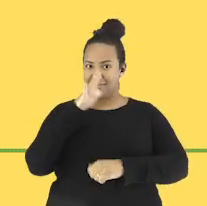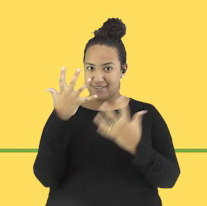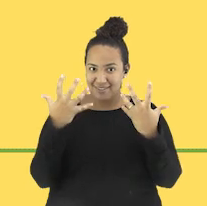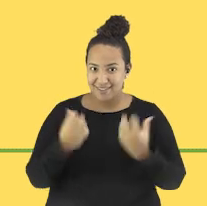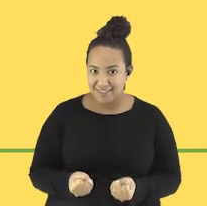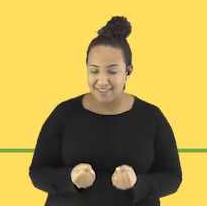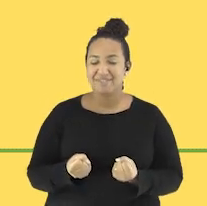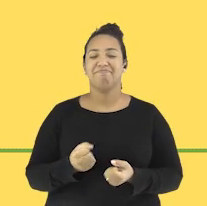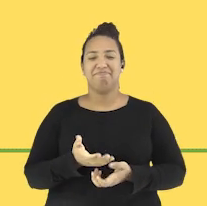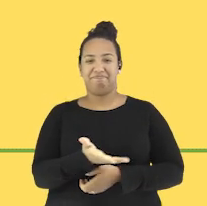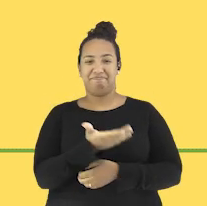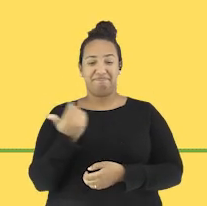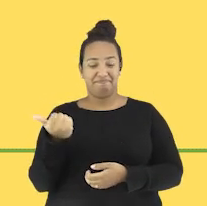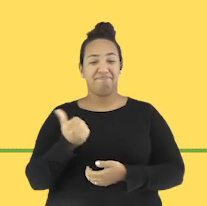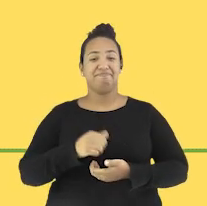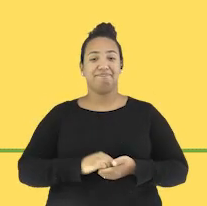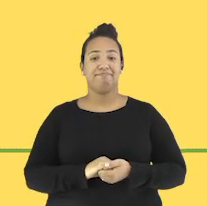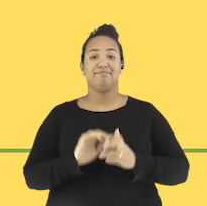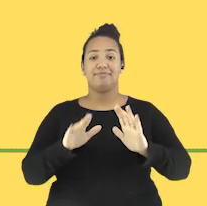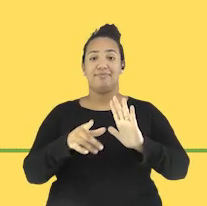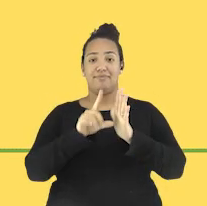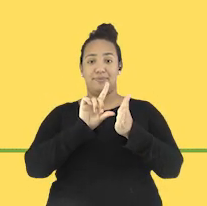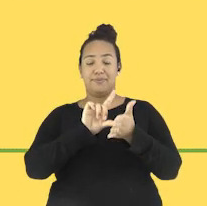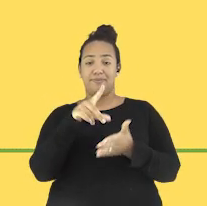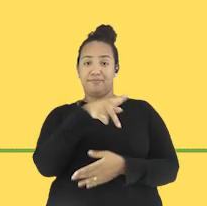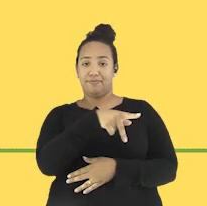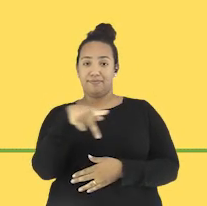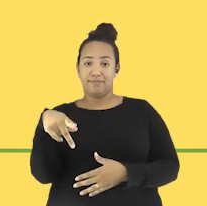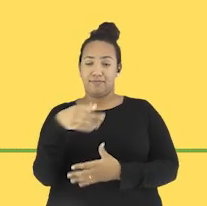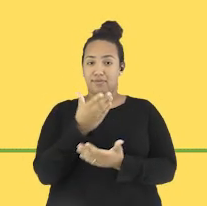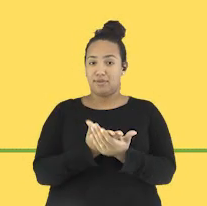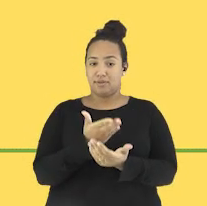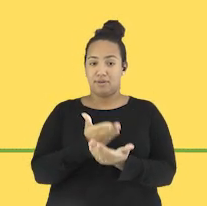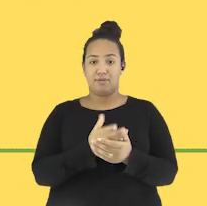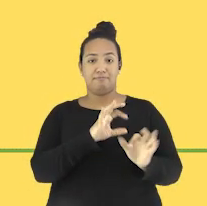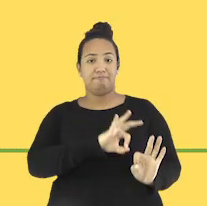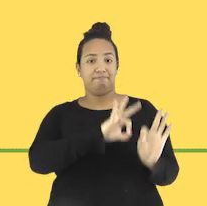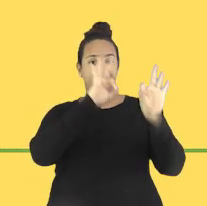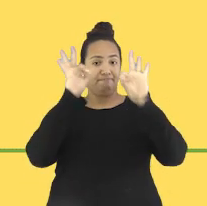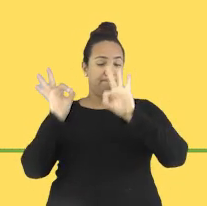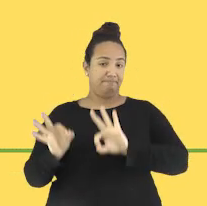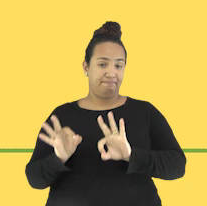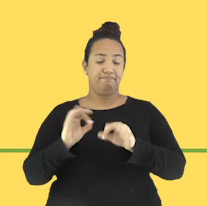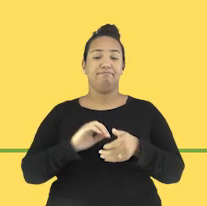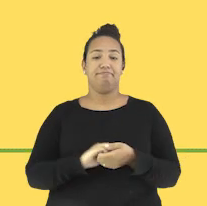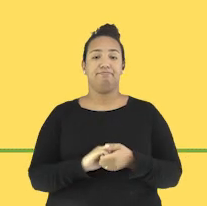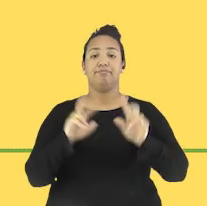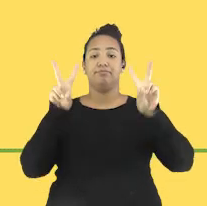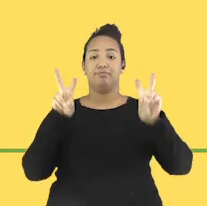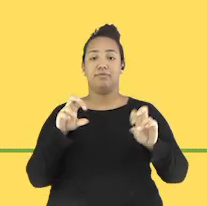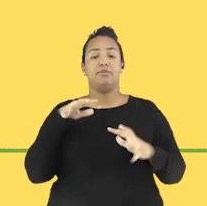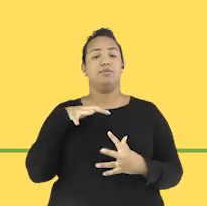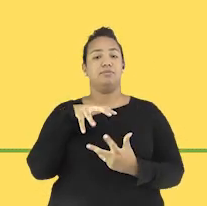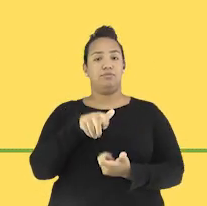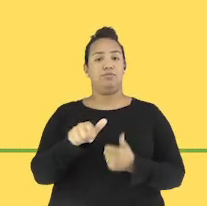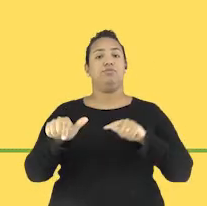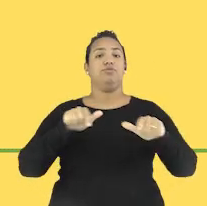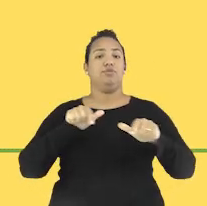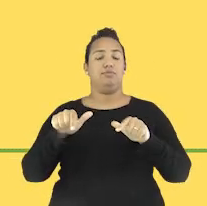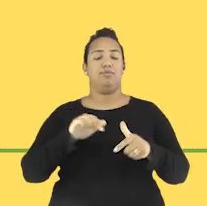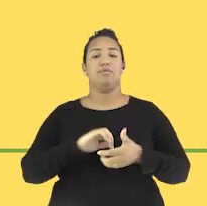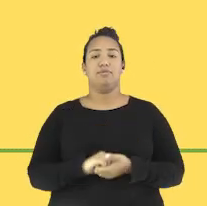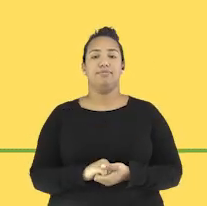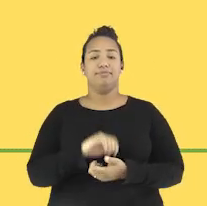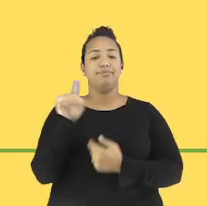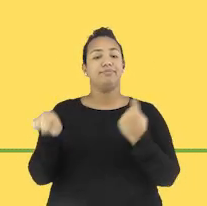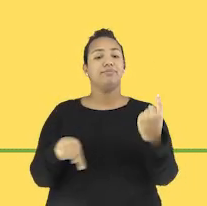topa? Então vamos lá! Mas antes, para os professores e professoras que estão nos acompanhando, o eixo temático é o mundo do trabalho,